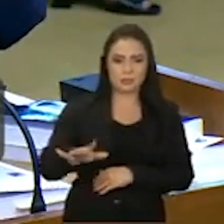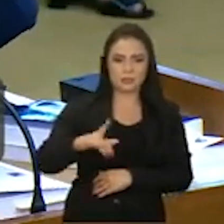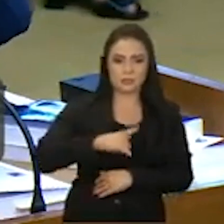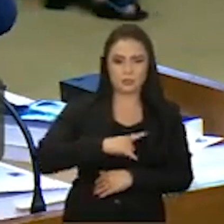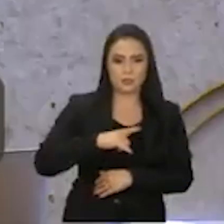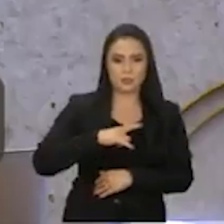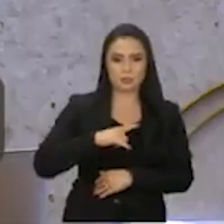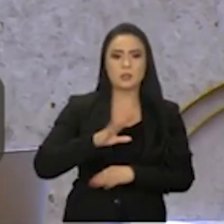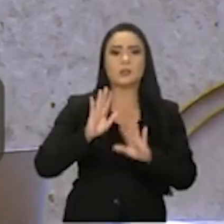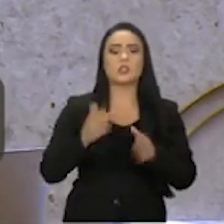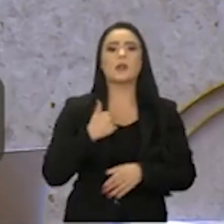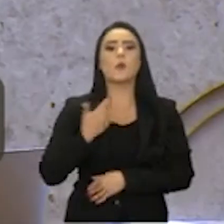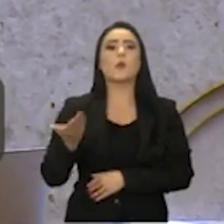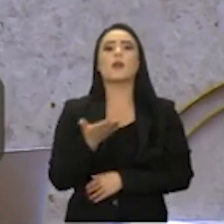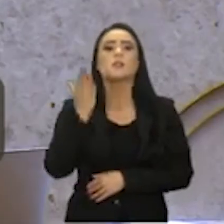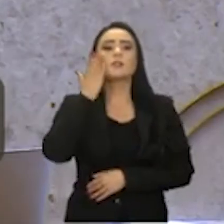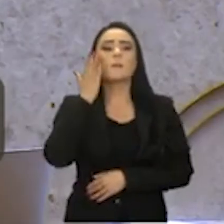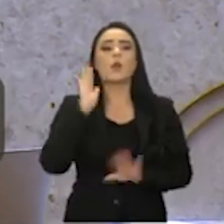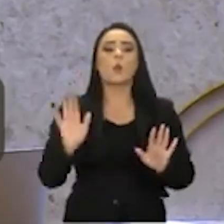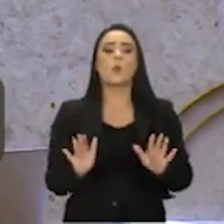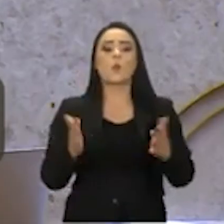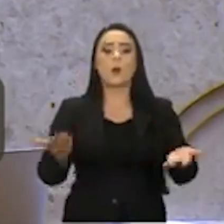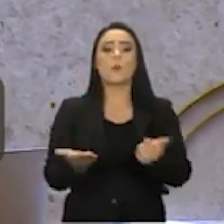Não. Mas eu quero saber o qual o fundamento... Outro, né?